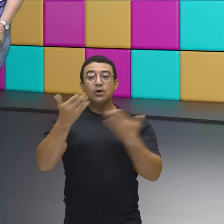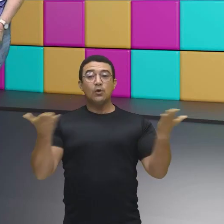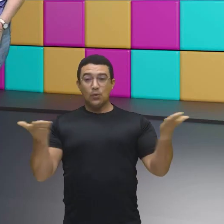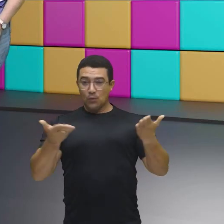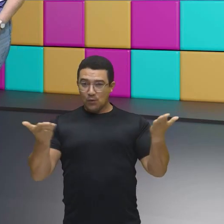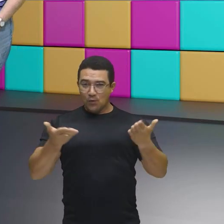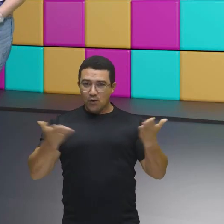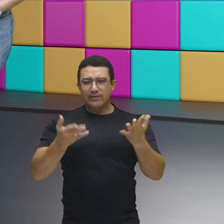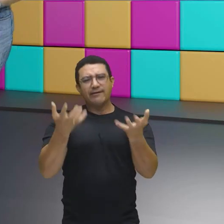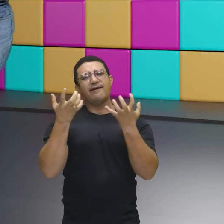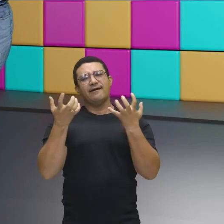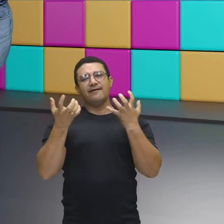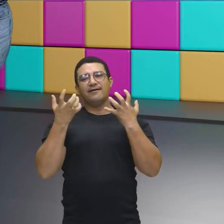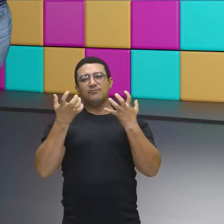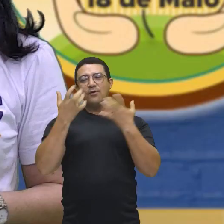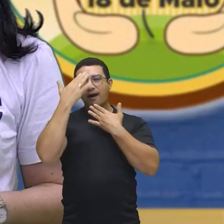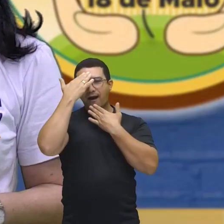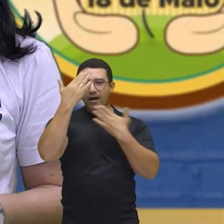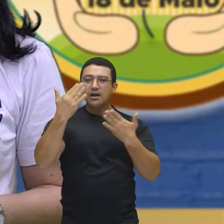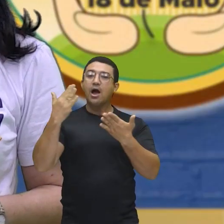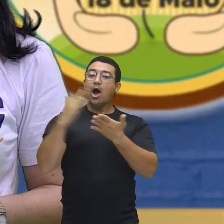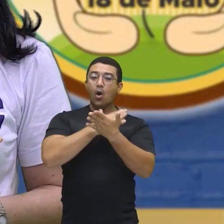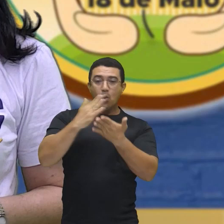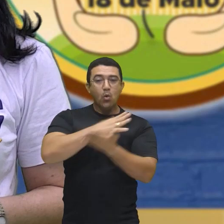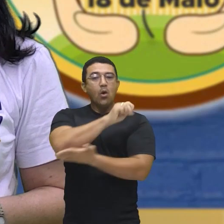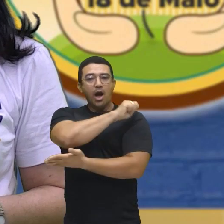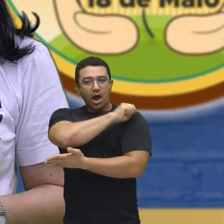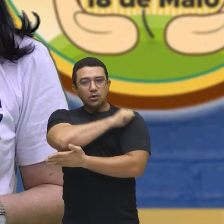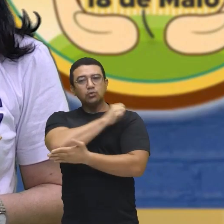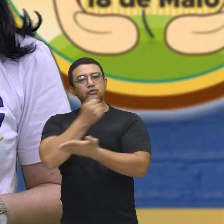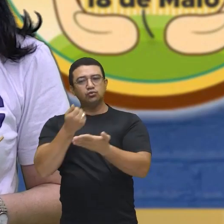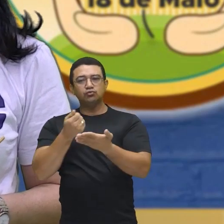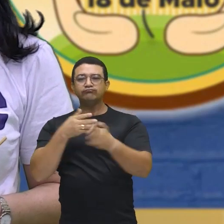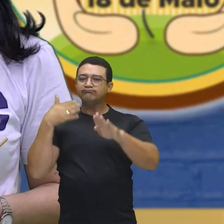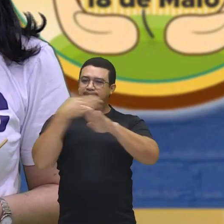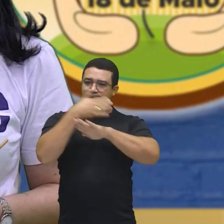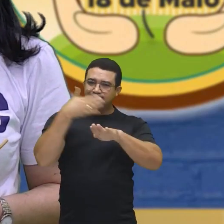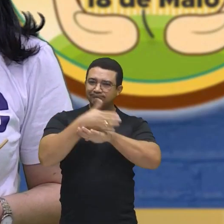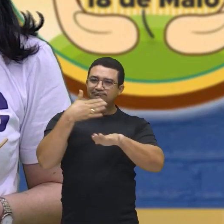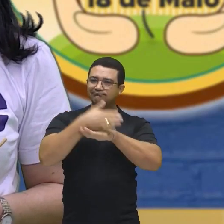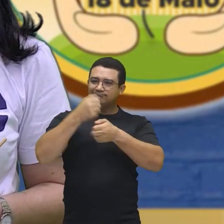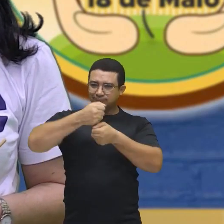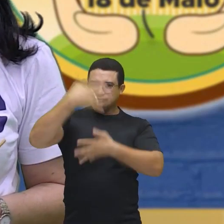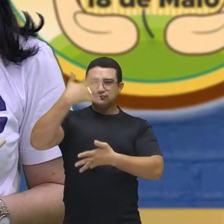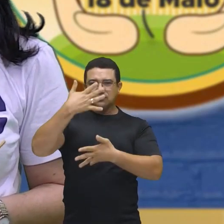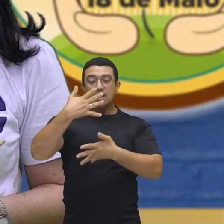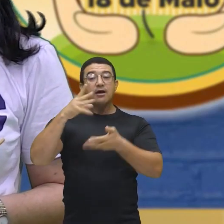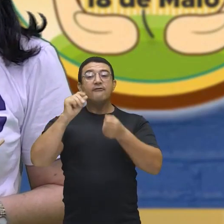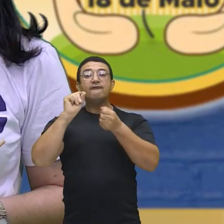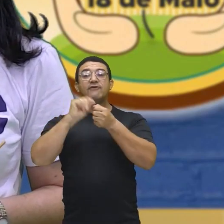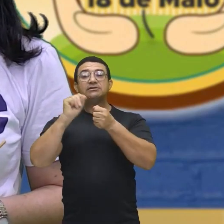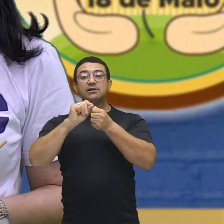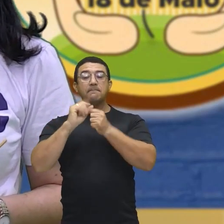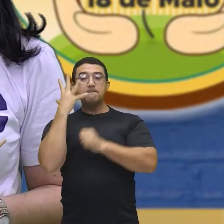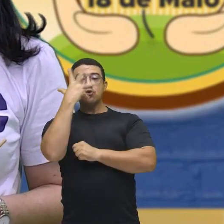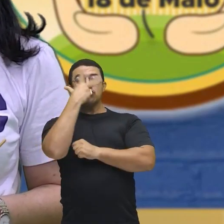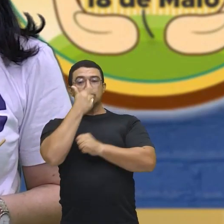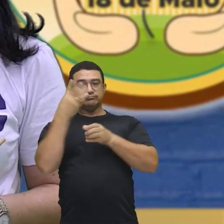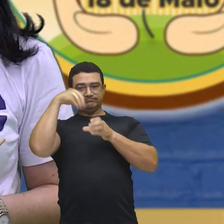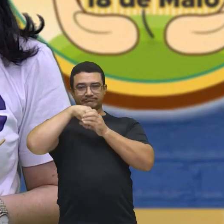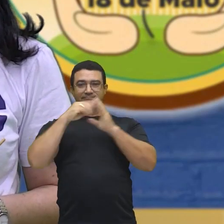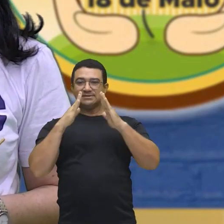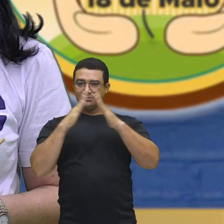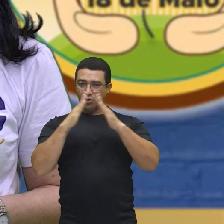vamos agradecer alguns alunos que participaram do Faça Bonito na Escola. Né? Eles participaram